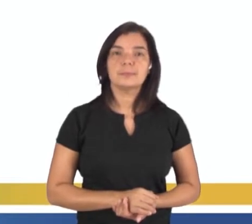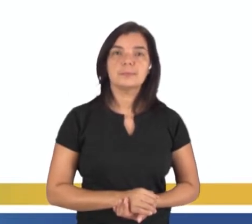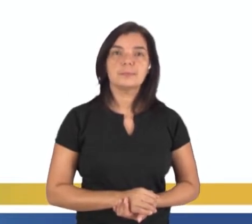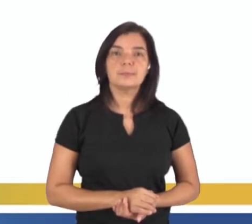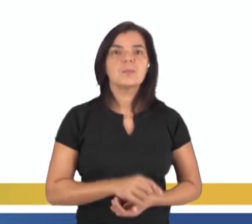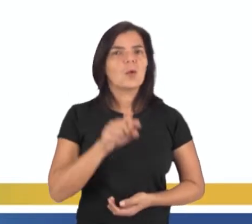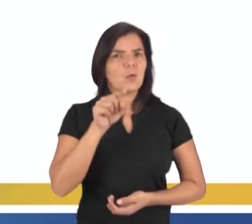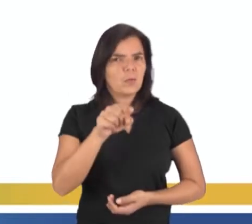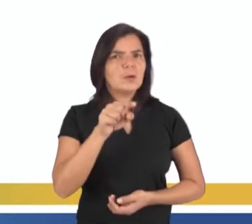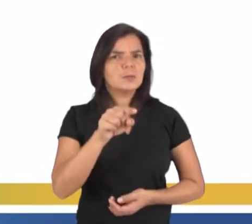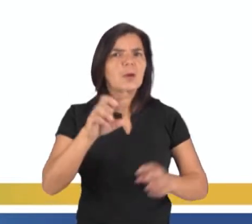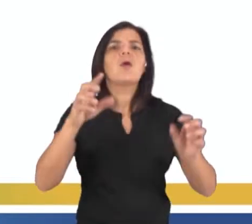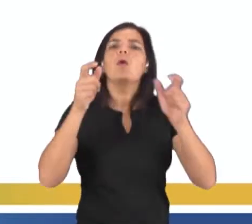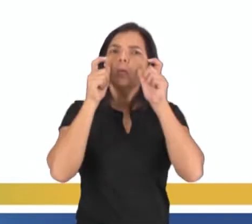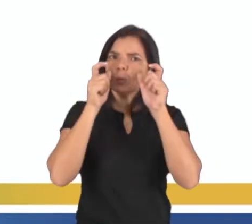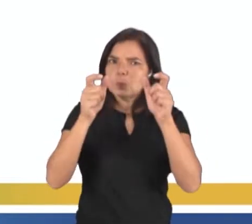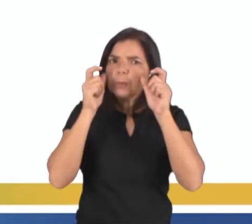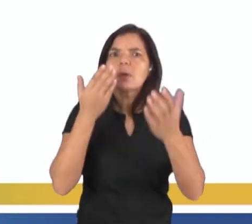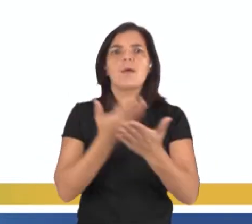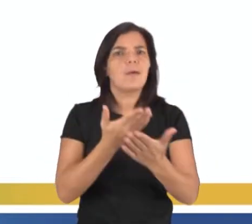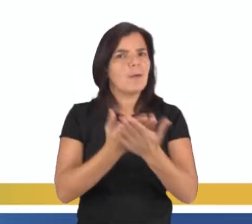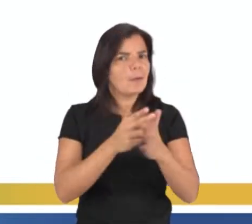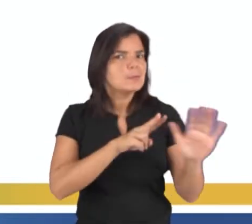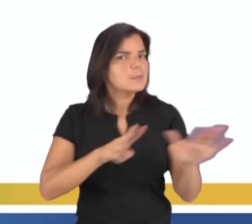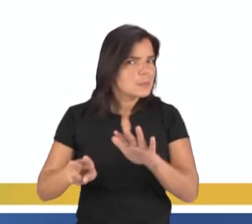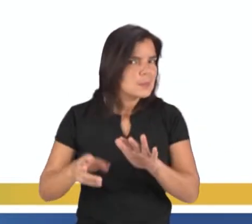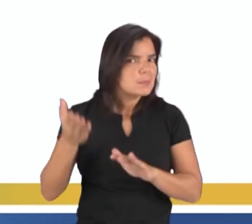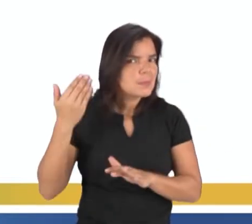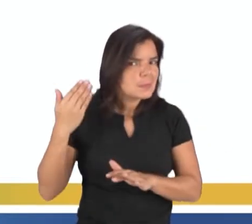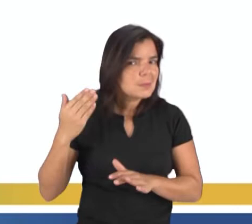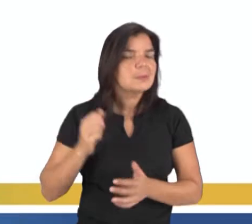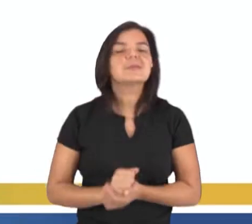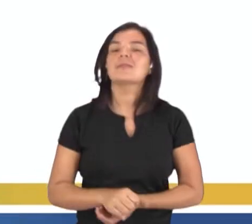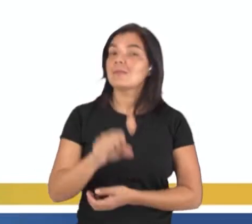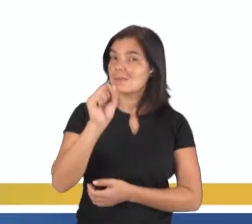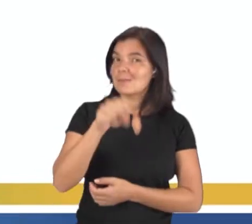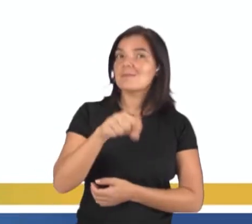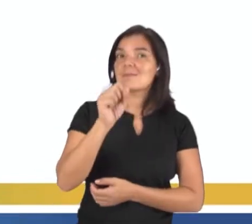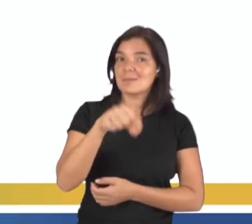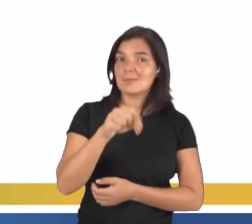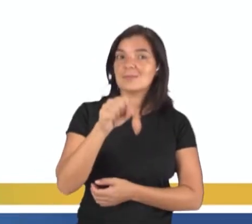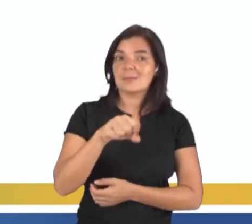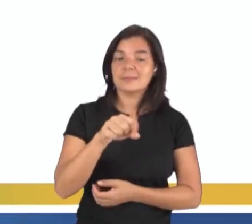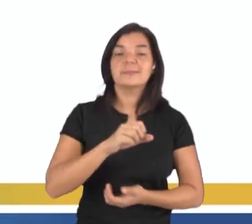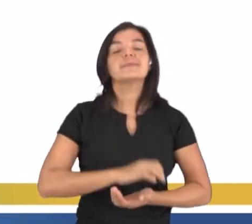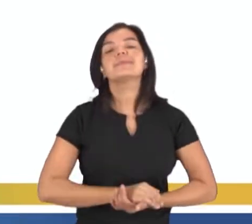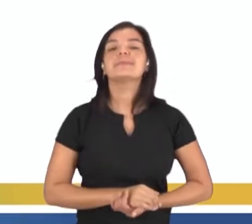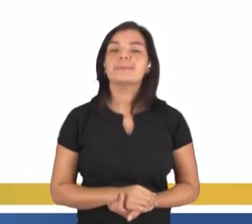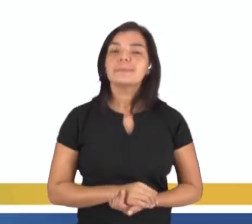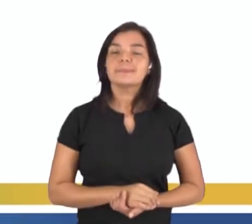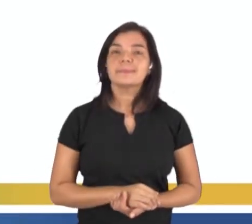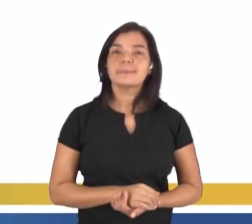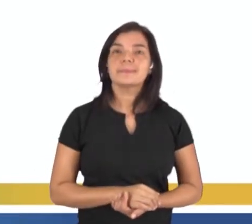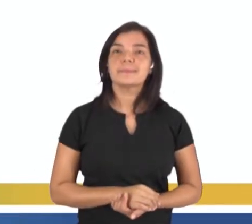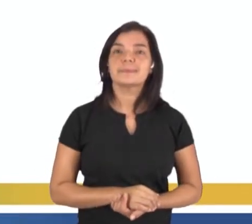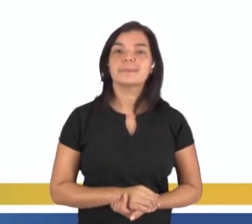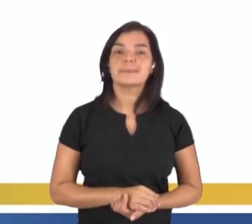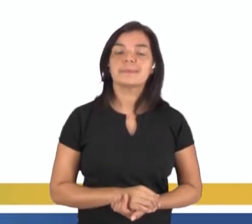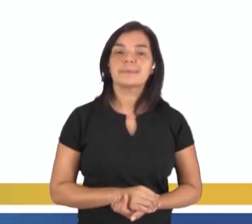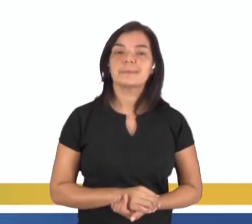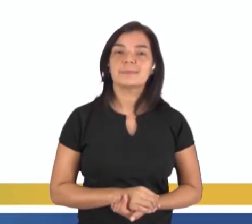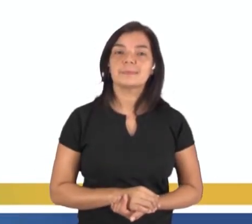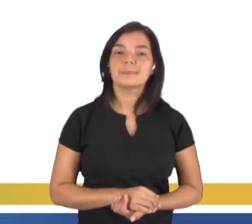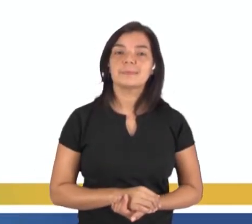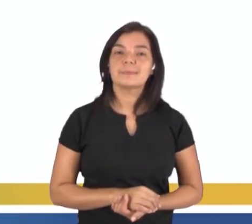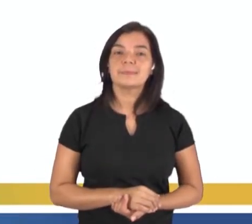week? Você estava prestando atenção na aula semana passada? Yes, I was paying attention to the class last